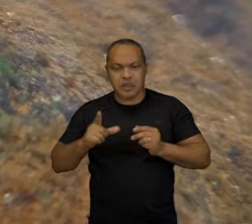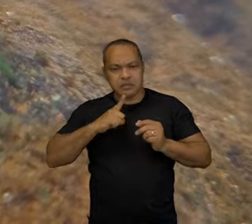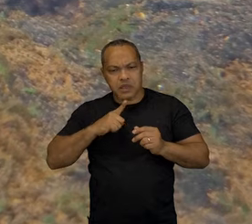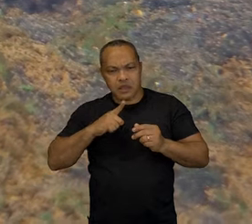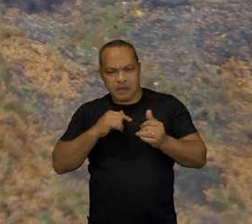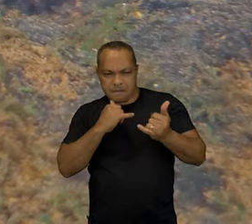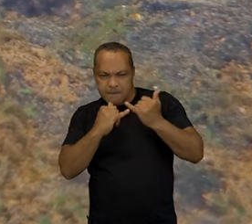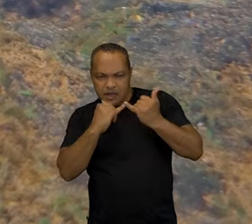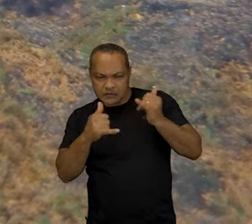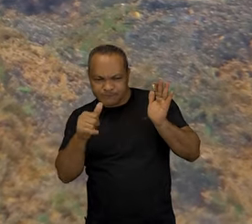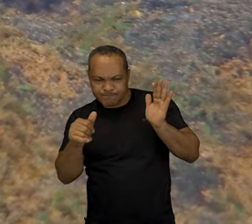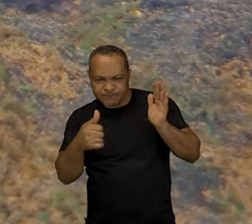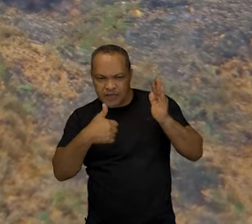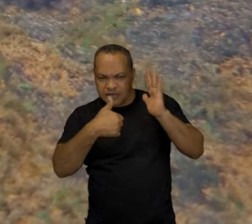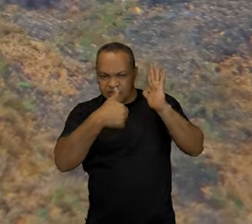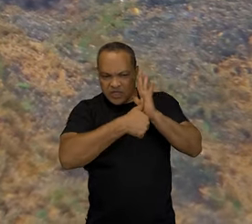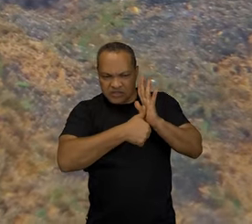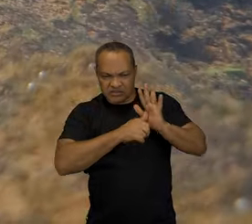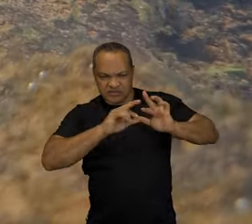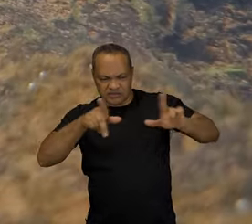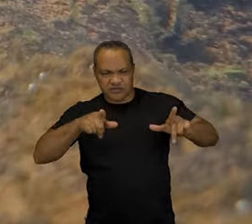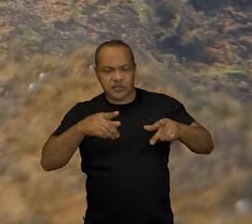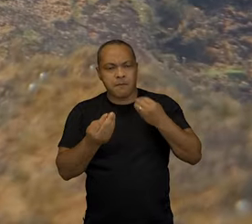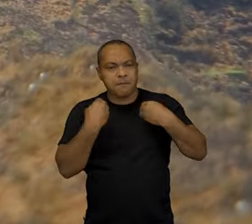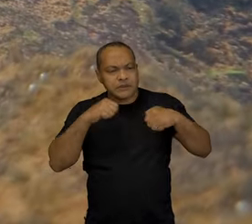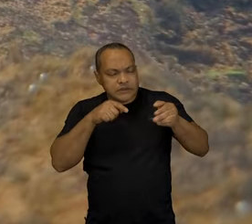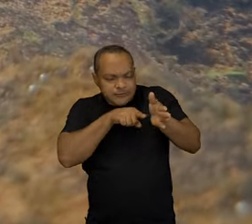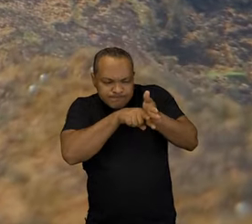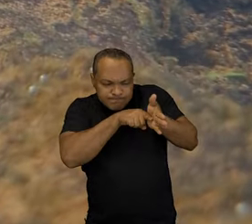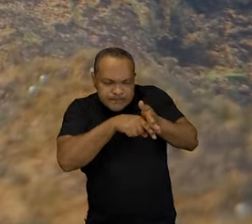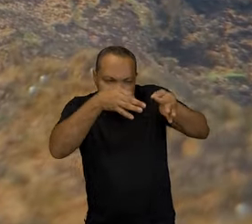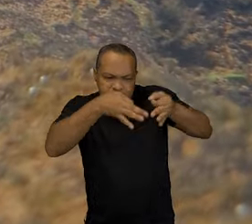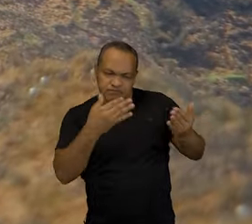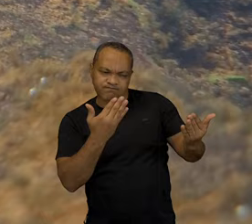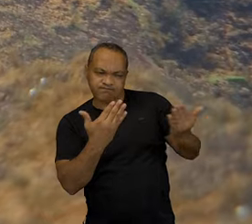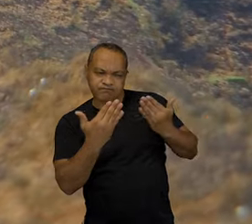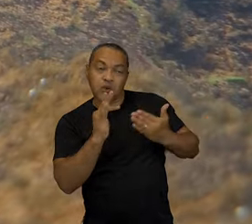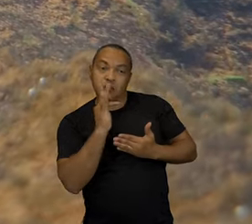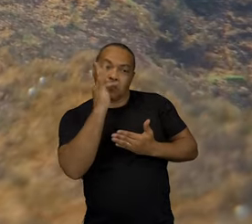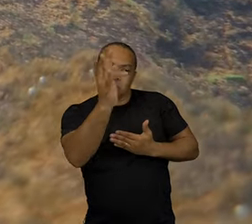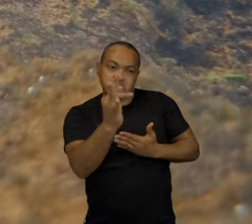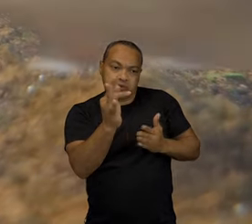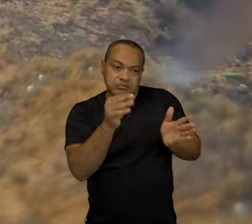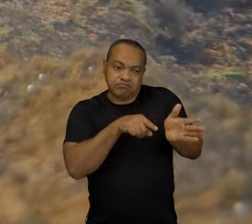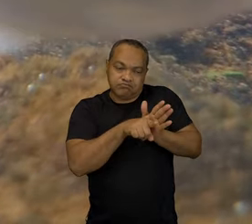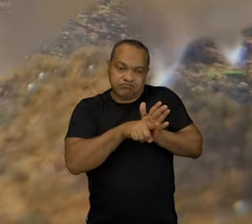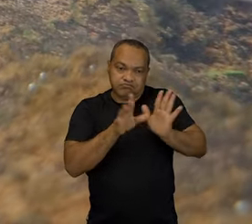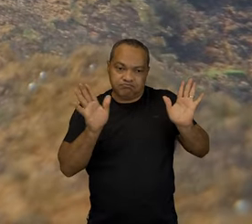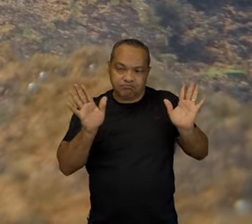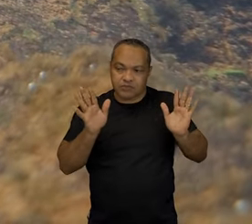possuem uma identidade científica complexa que precisará ser cuidadosamente avaliada em pesquisas